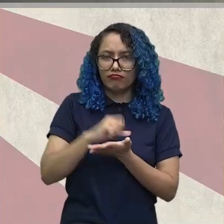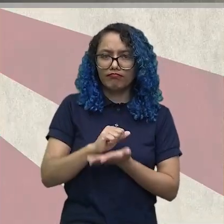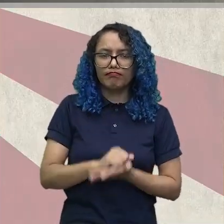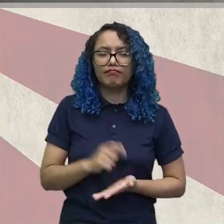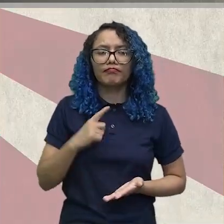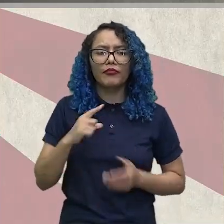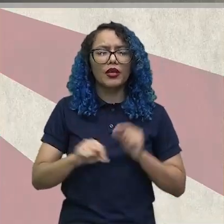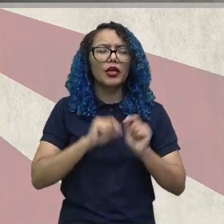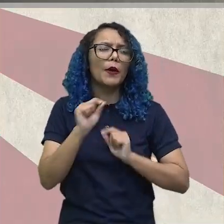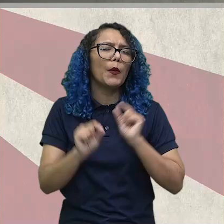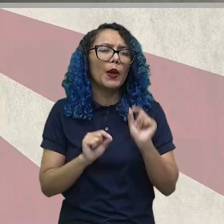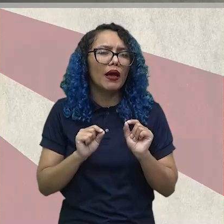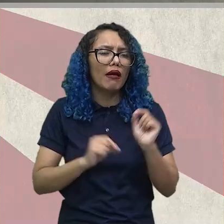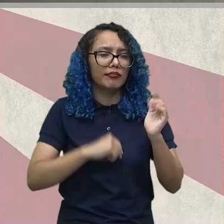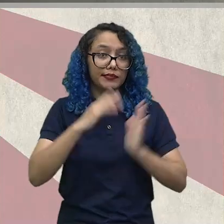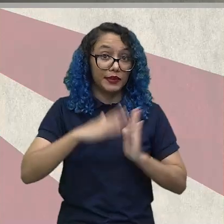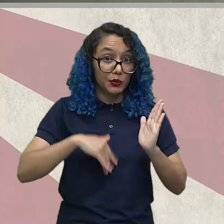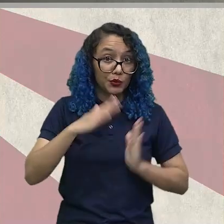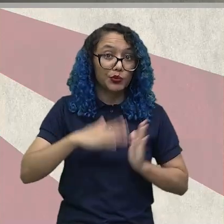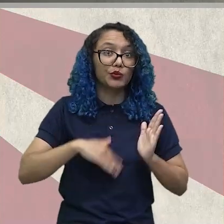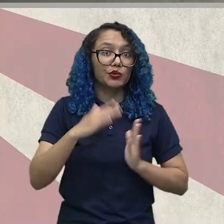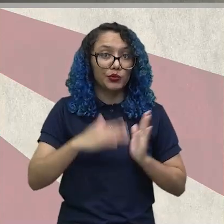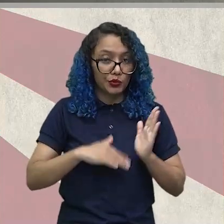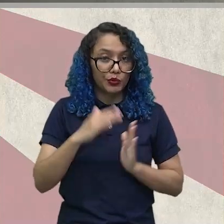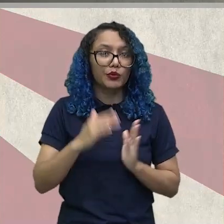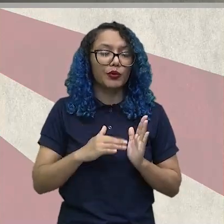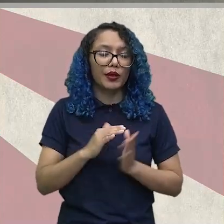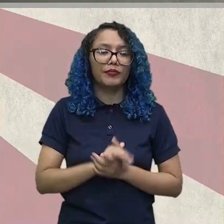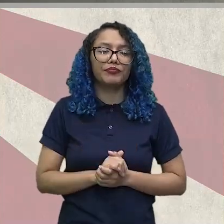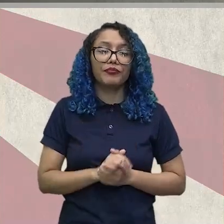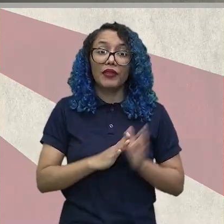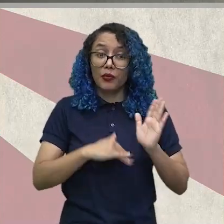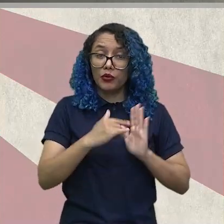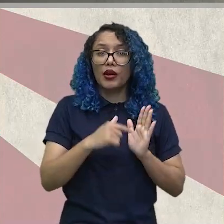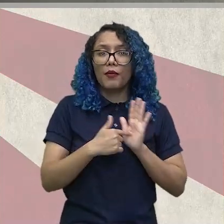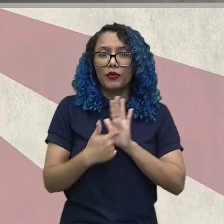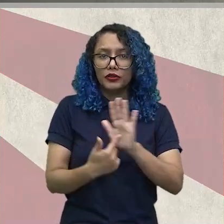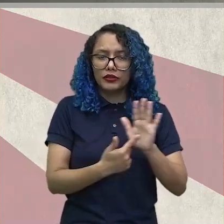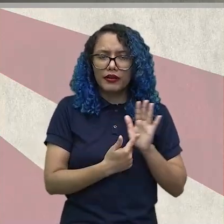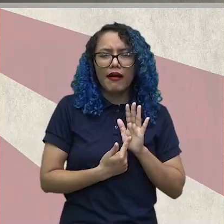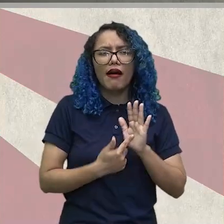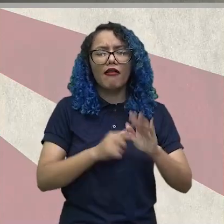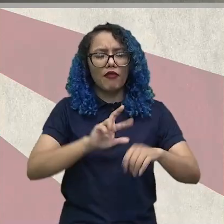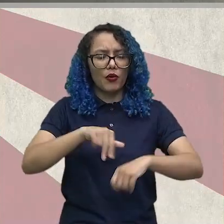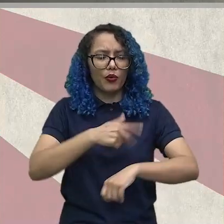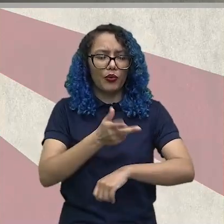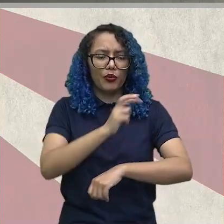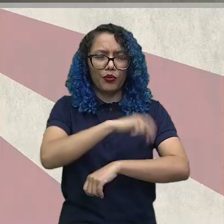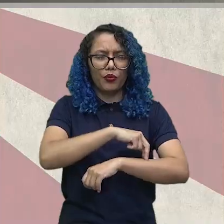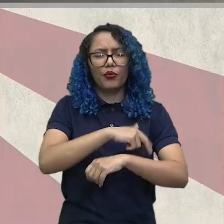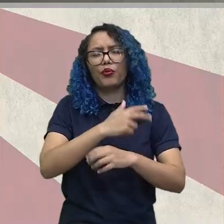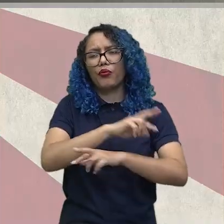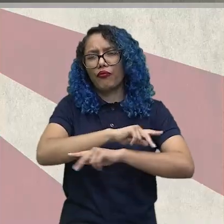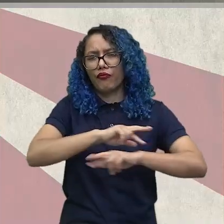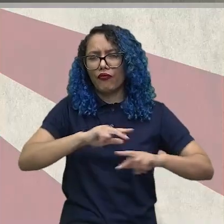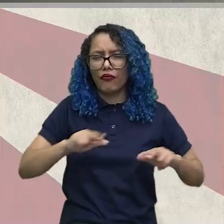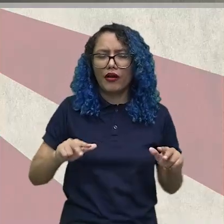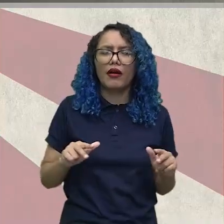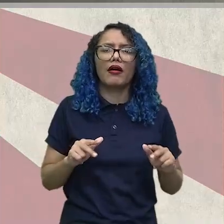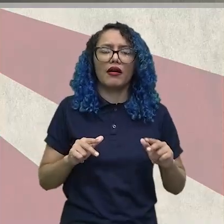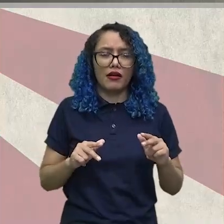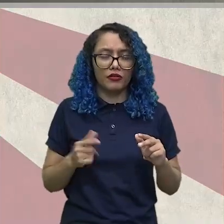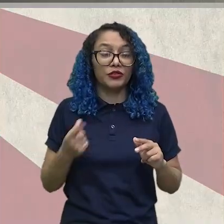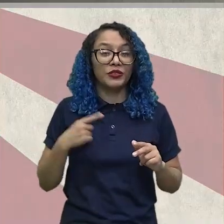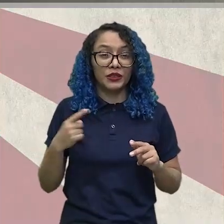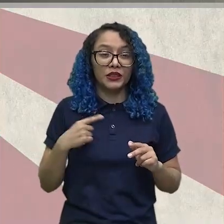registros, eles eram o quê? Pinturas. E essas pinturas já mostravam os espetáculos de acrobacia, contorcionismo,